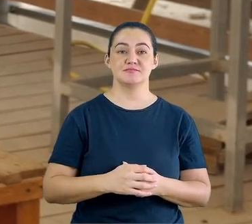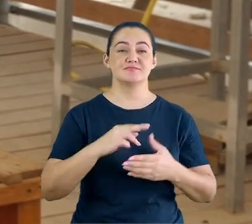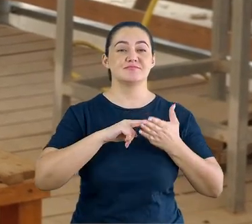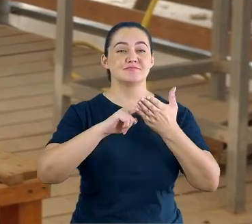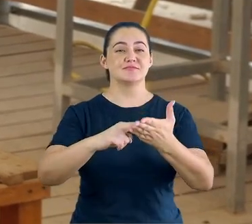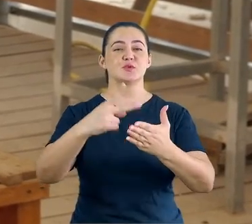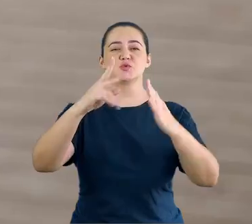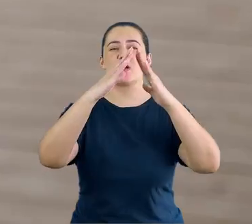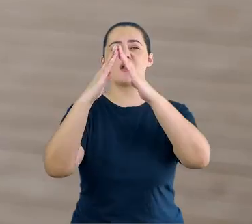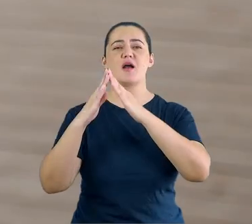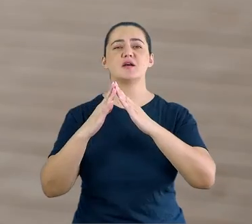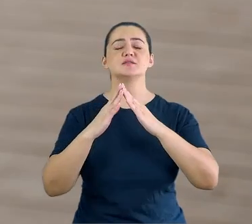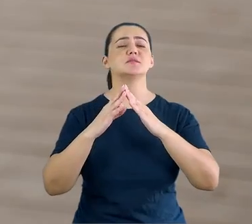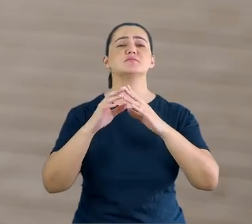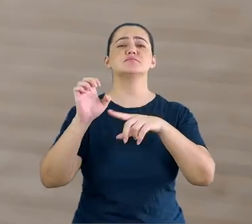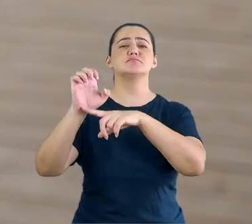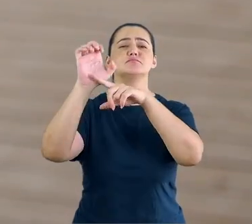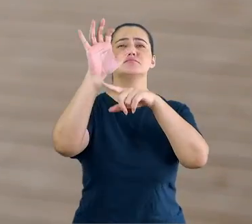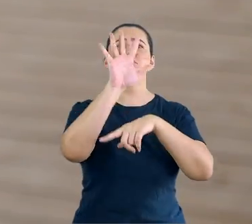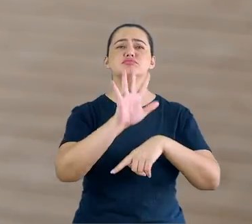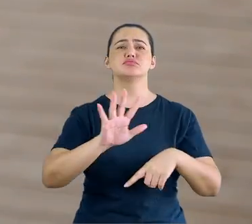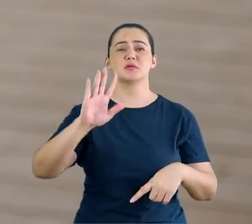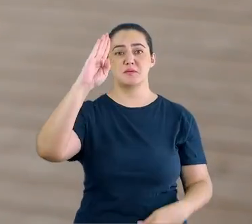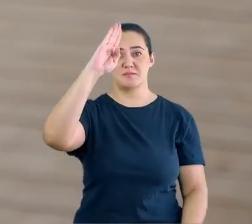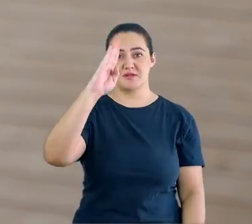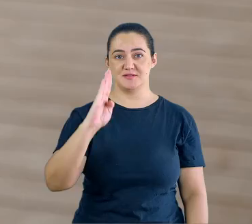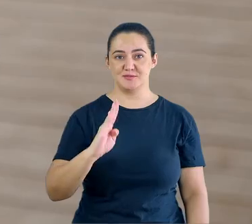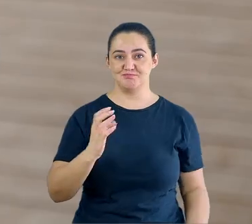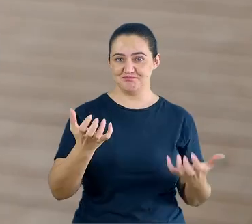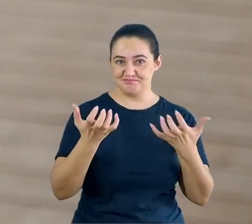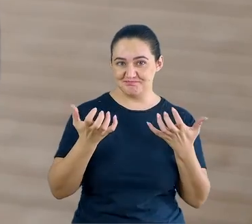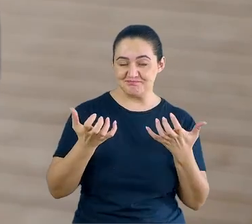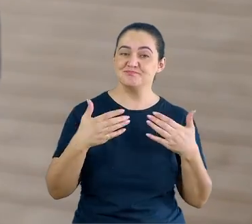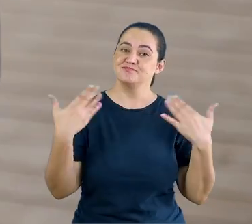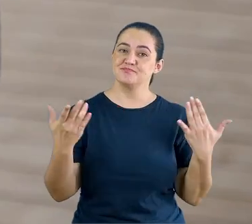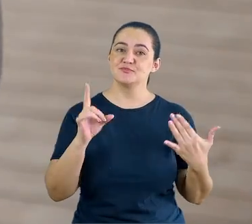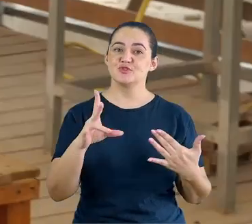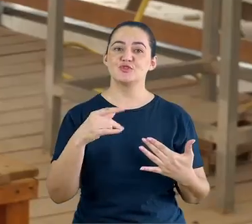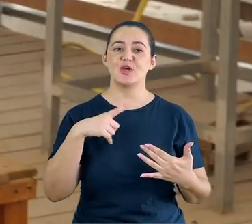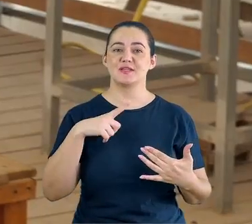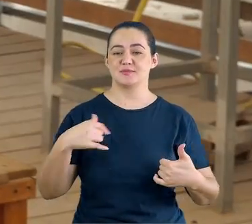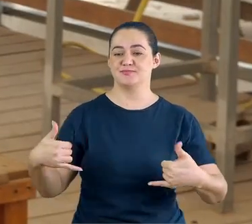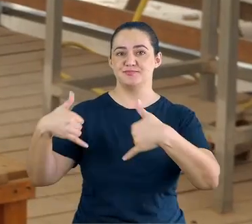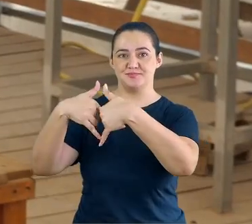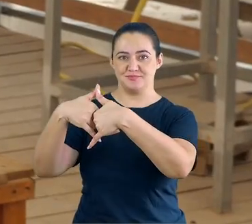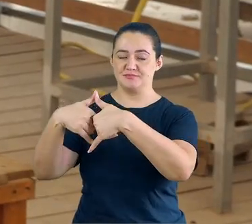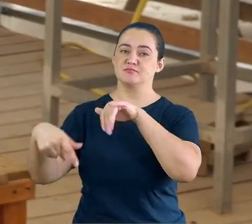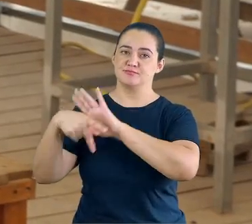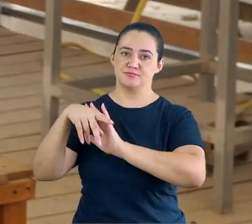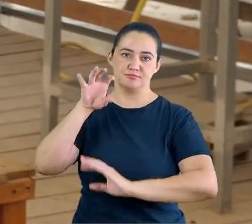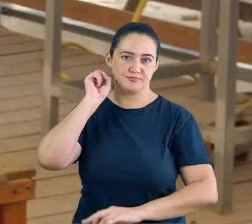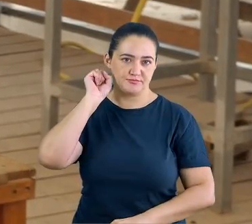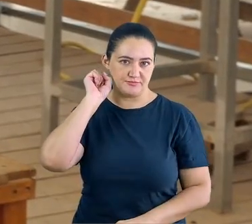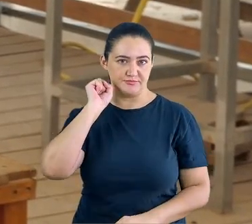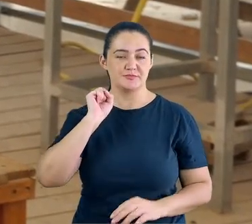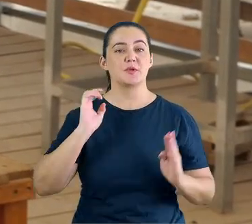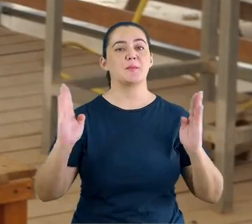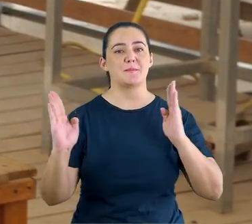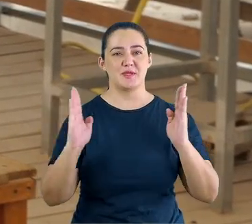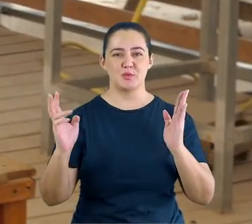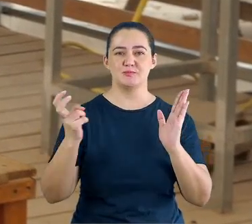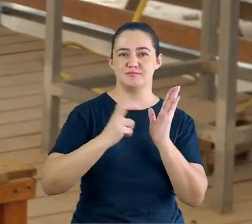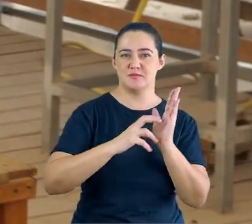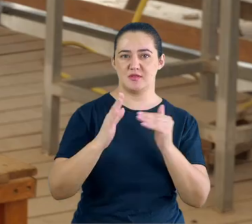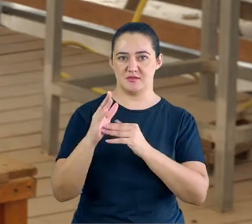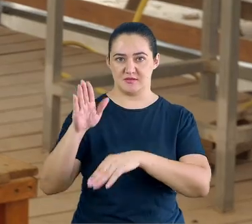que chegará gratuitamente em sua casa em qualquer lugar do Brasil. Você quer receber o seu? Então basta ligar para a gente no horário comercial 0 operadora